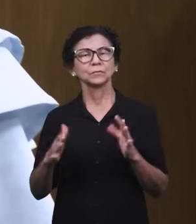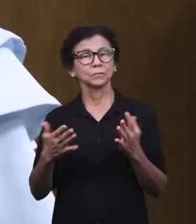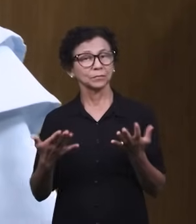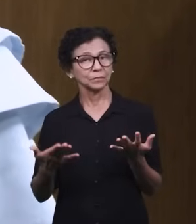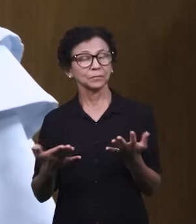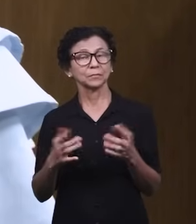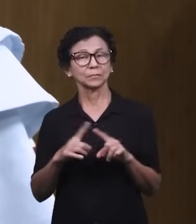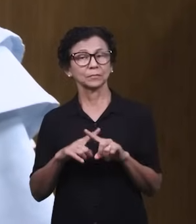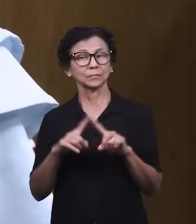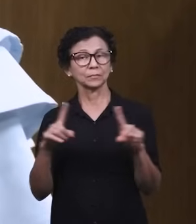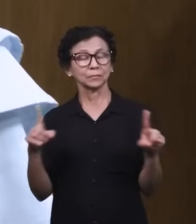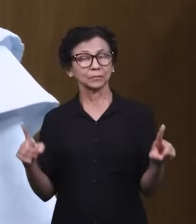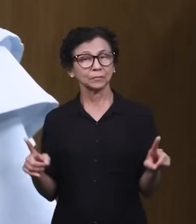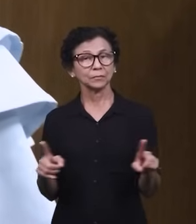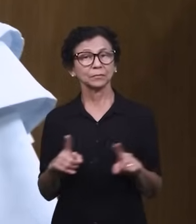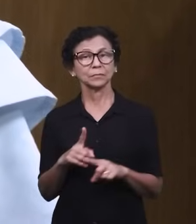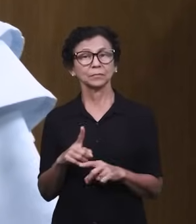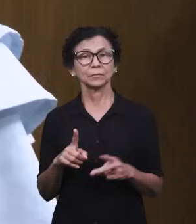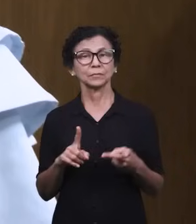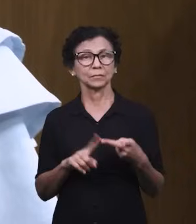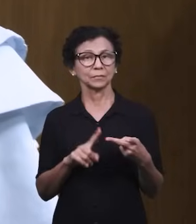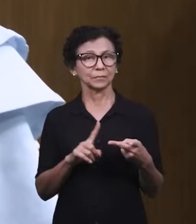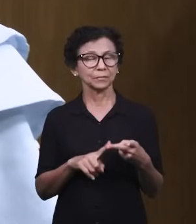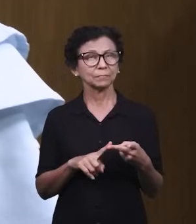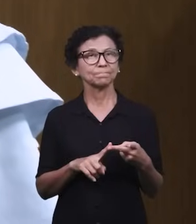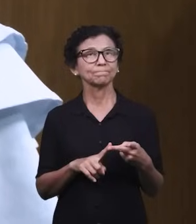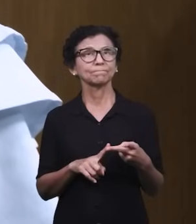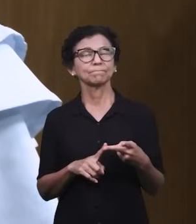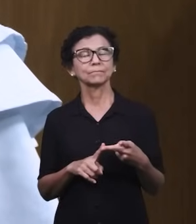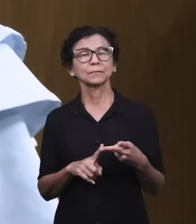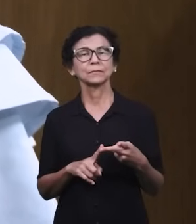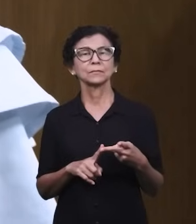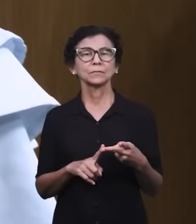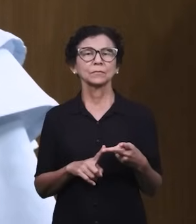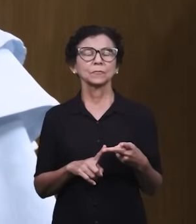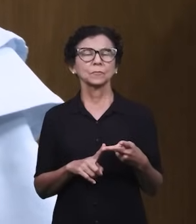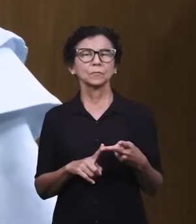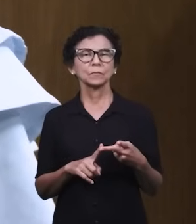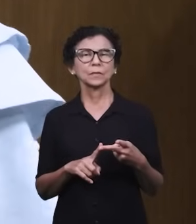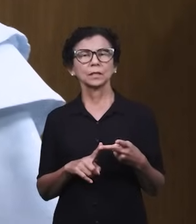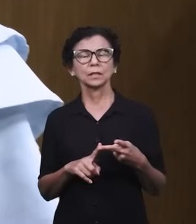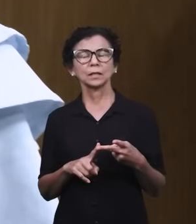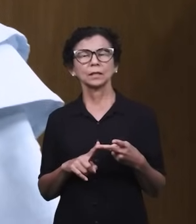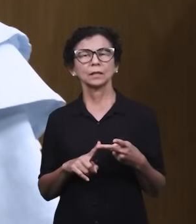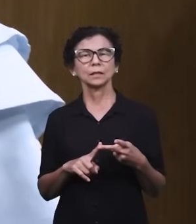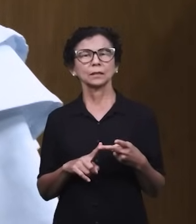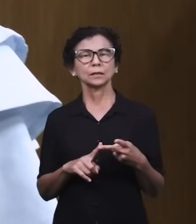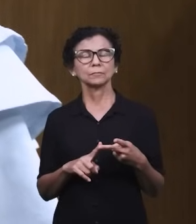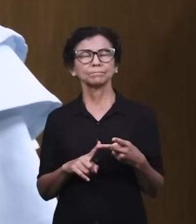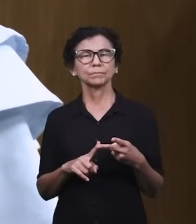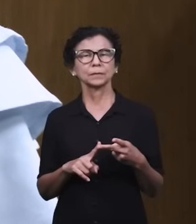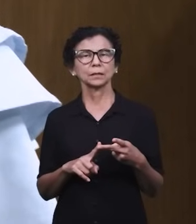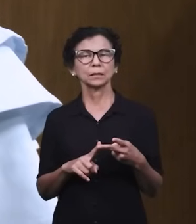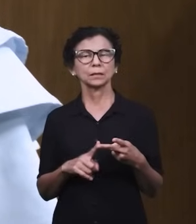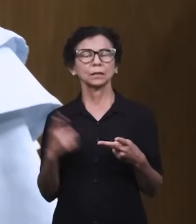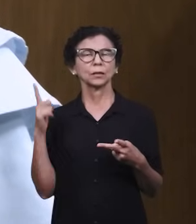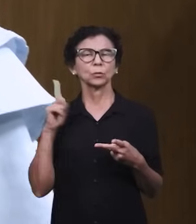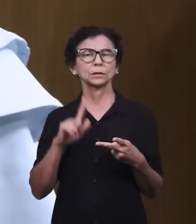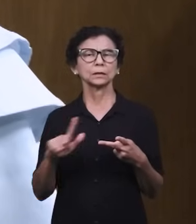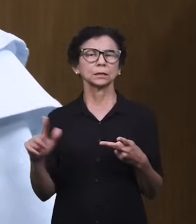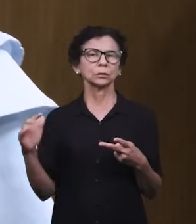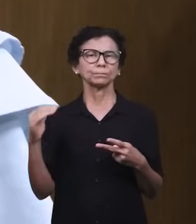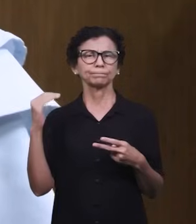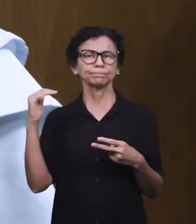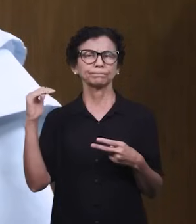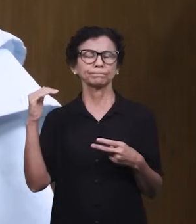louvor, ela tocou esse louvor como abertura do recital, junto com a irmã, tocando violino. E